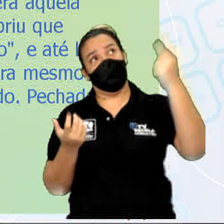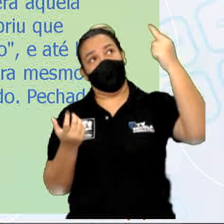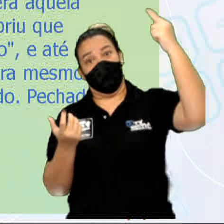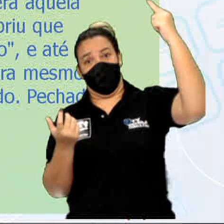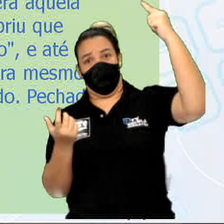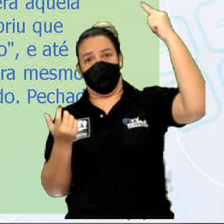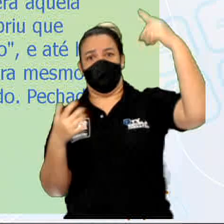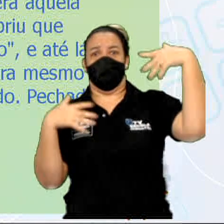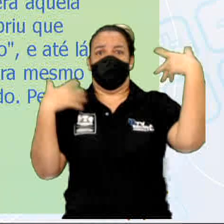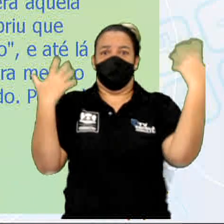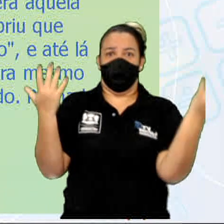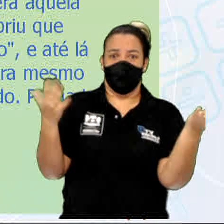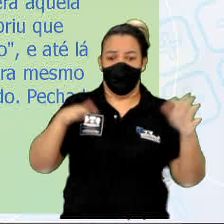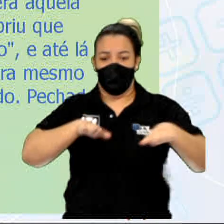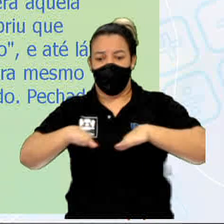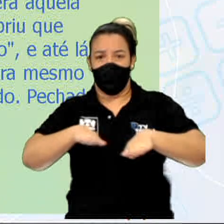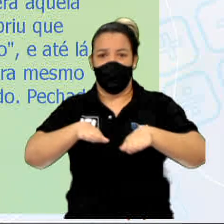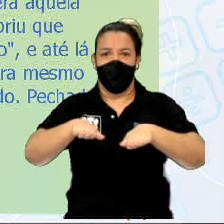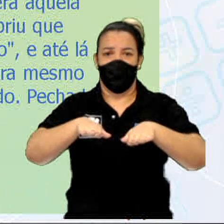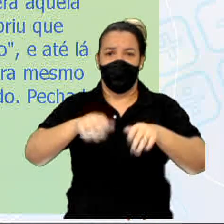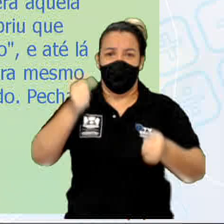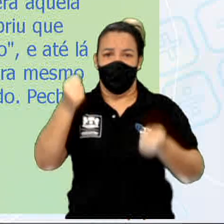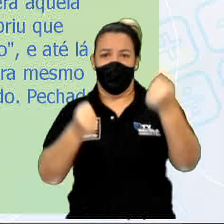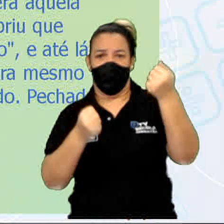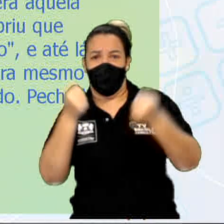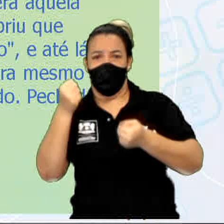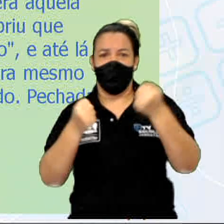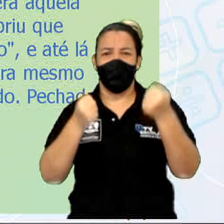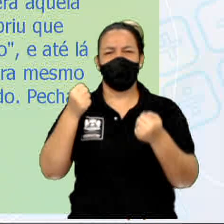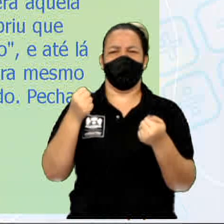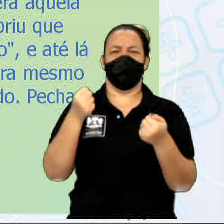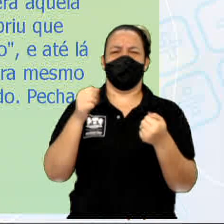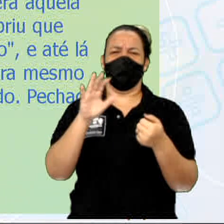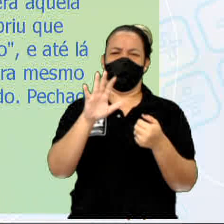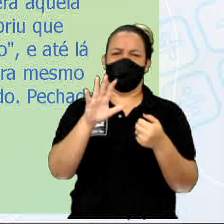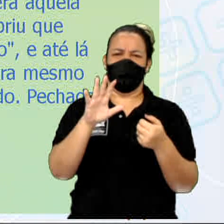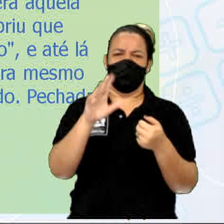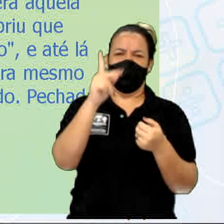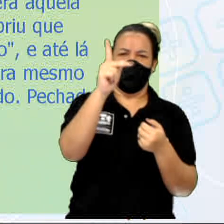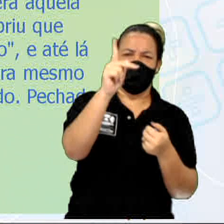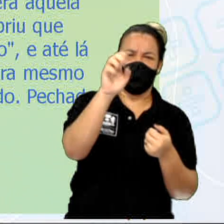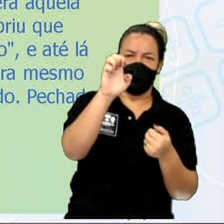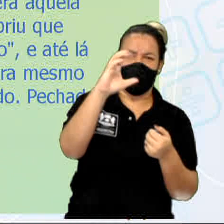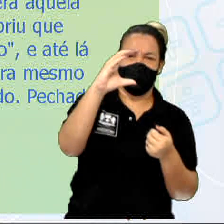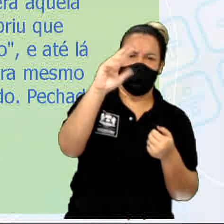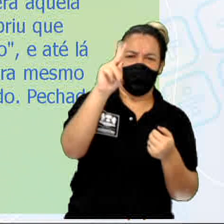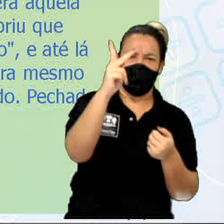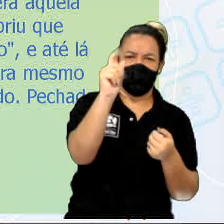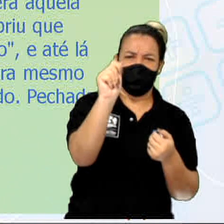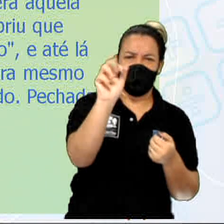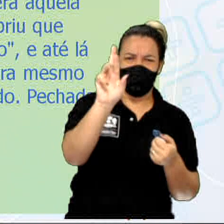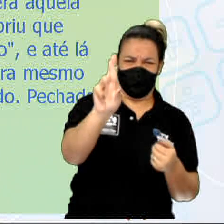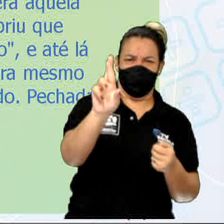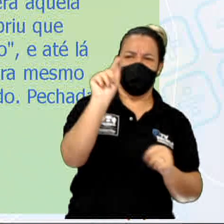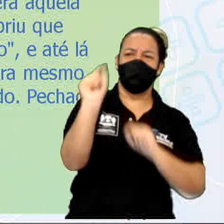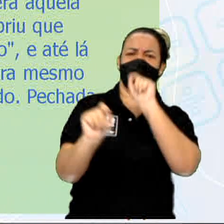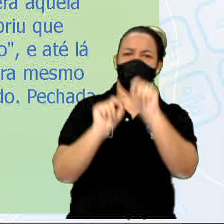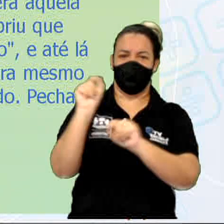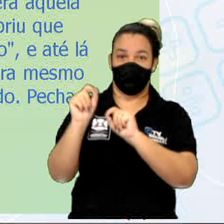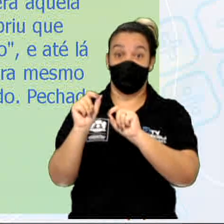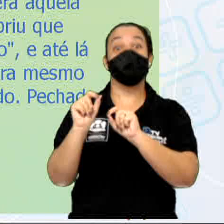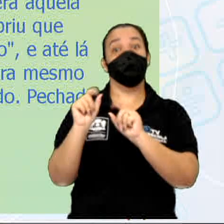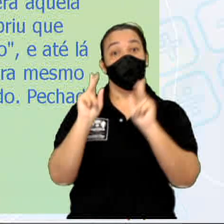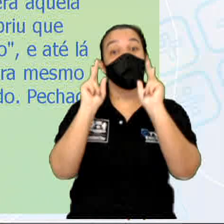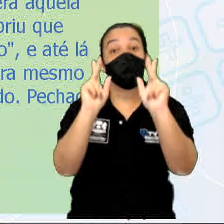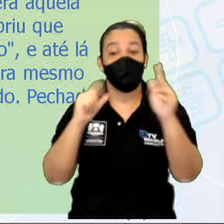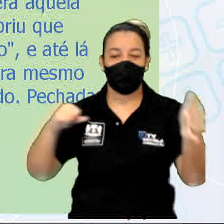automóvel, carro, mas peixar, o que era? Bater, claro, mas de onde viera aquela